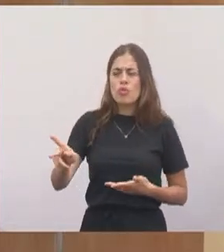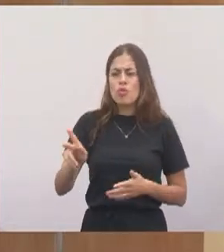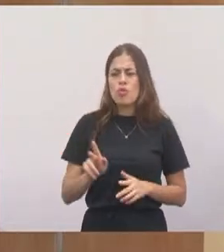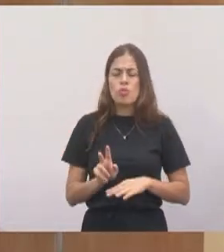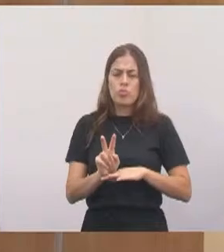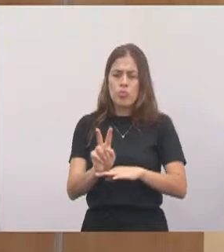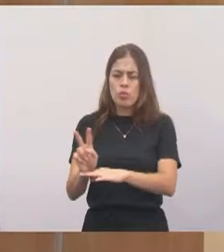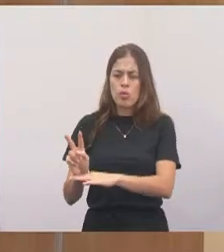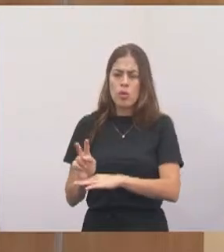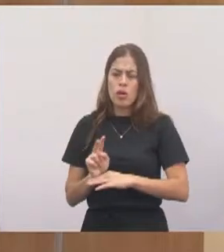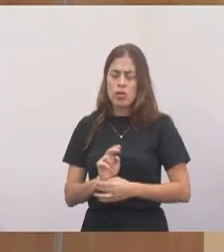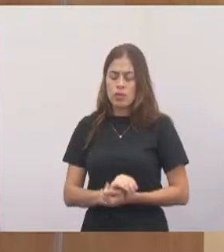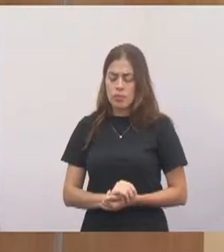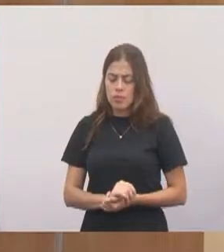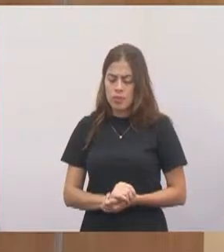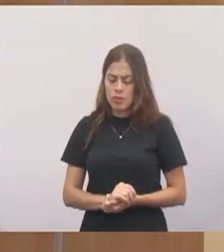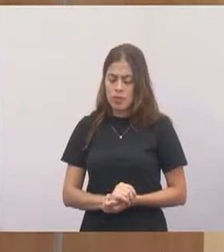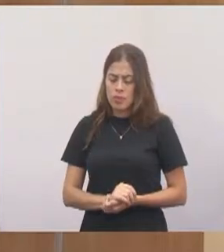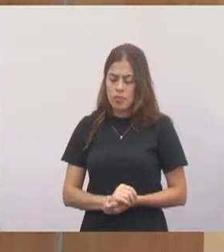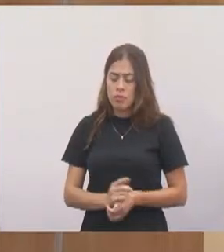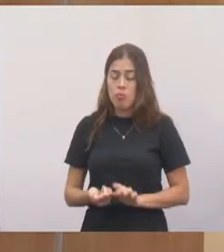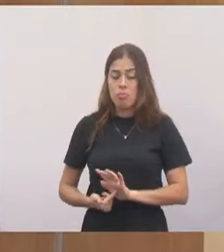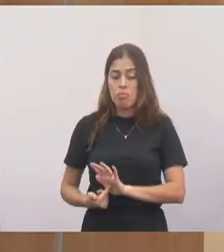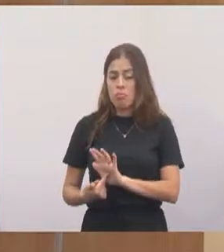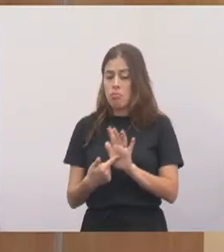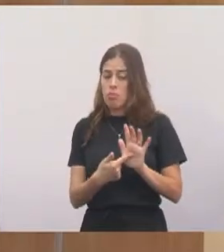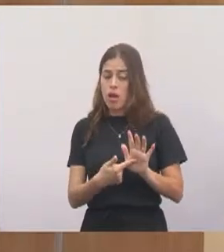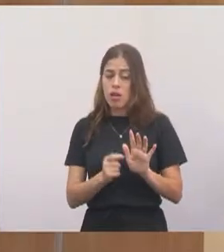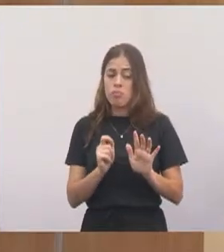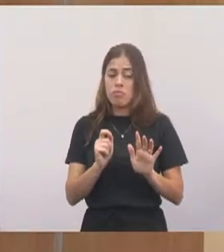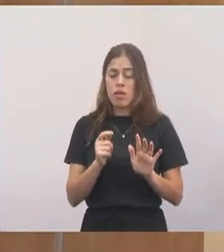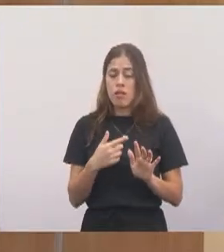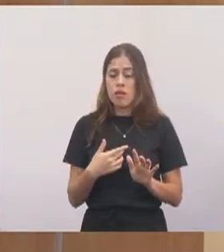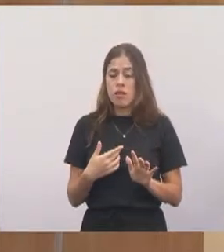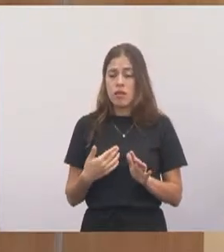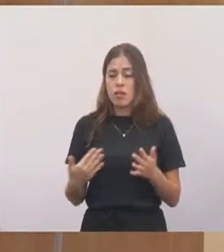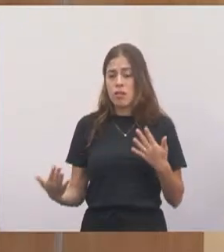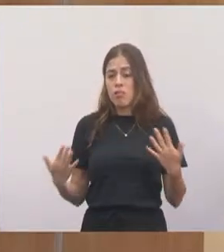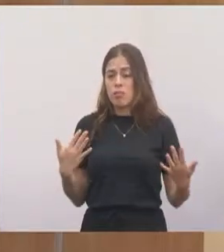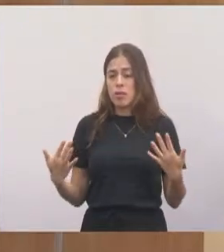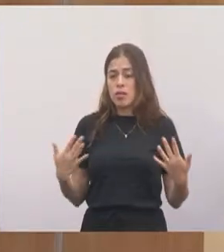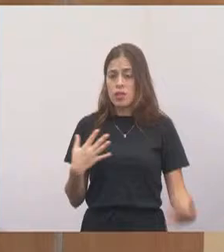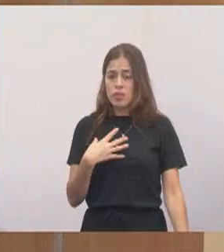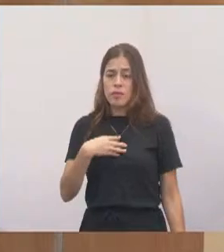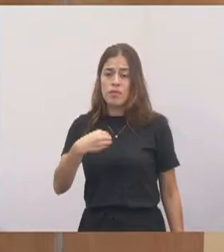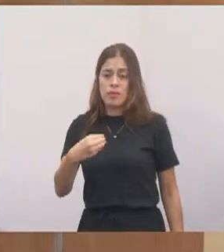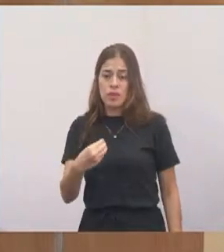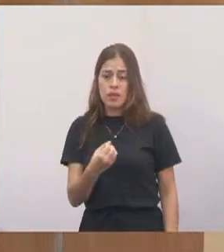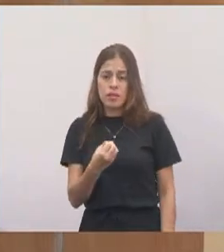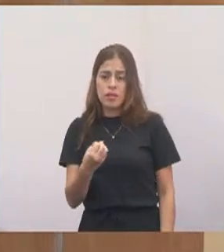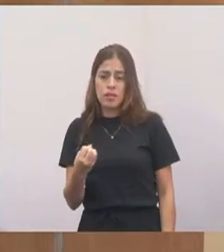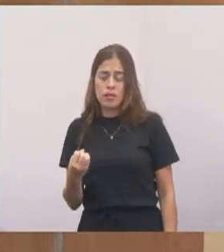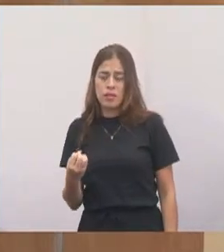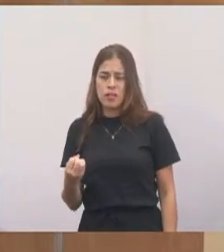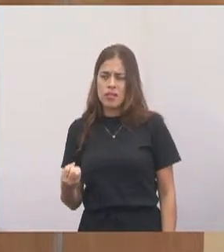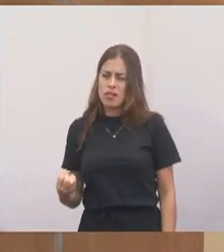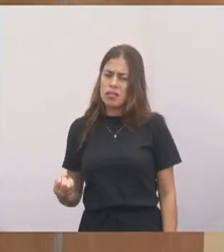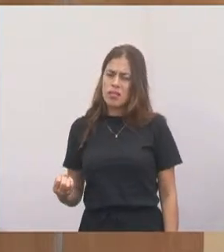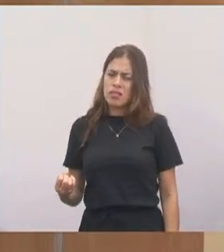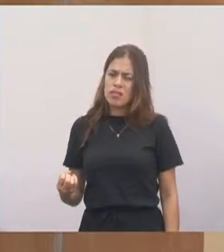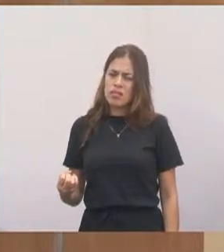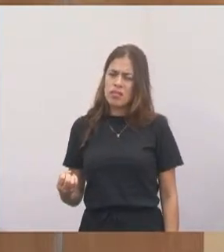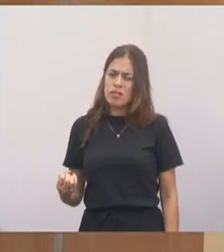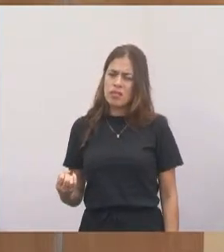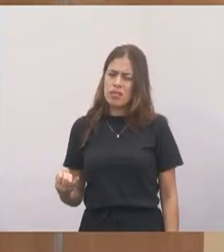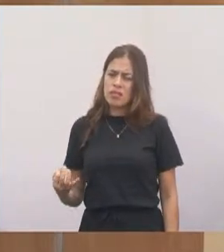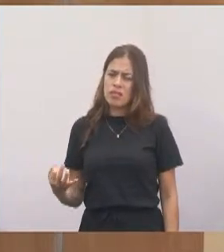cuidadoso. A título de ilustração, em relação aos filhos, maior número que são resgatados, muitas vezes